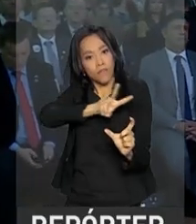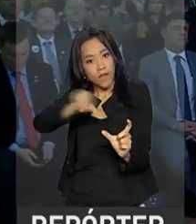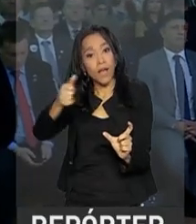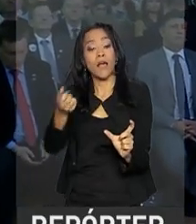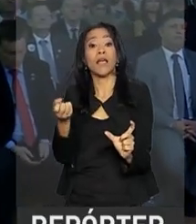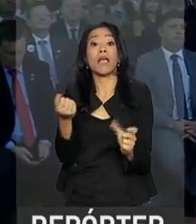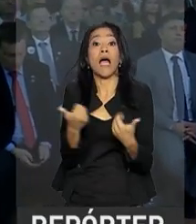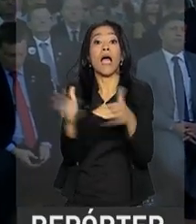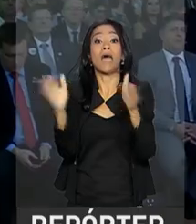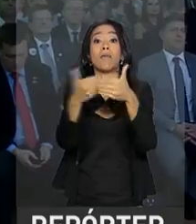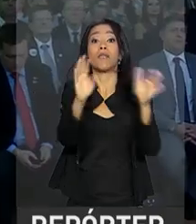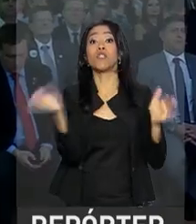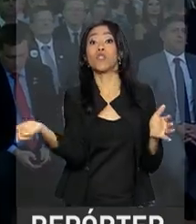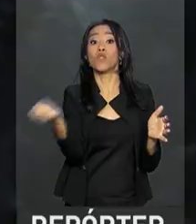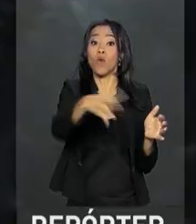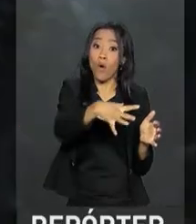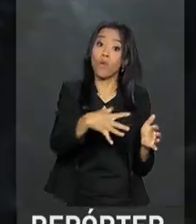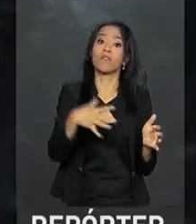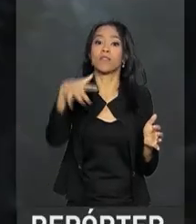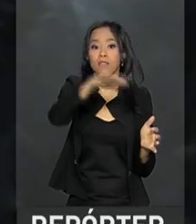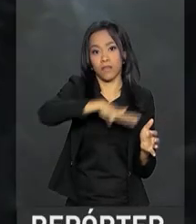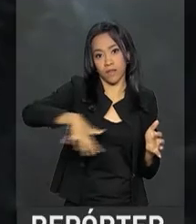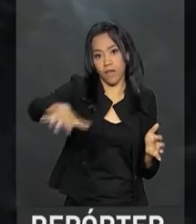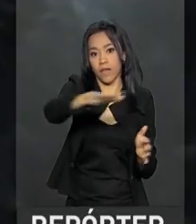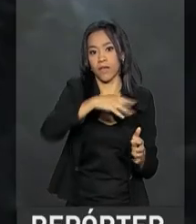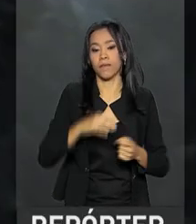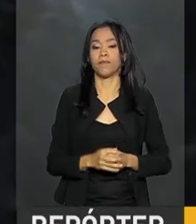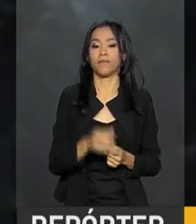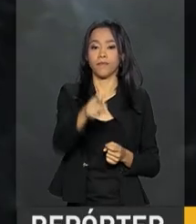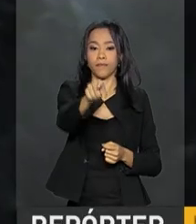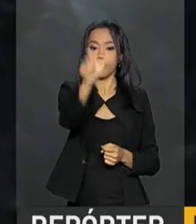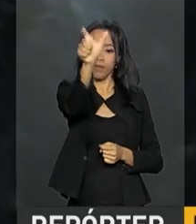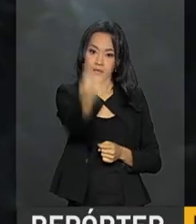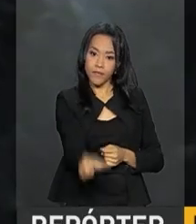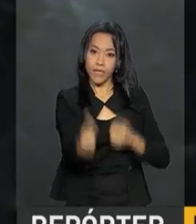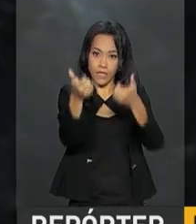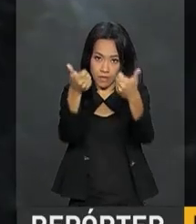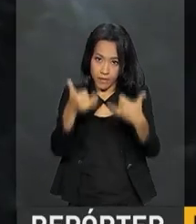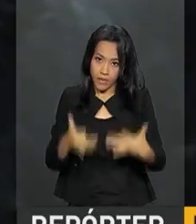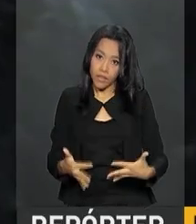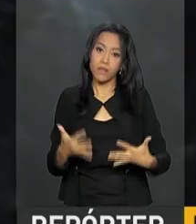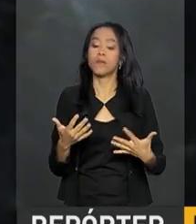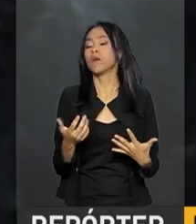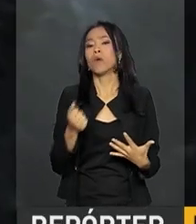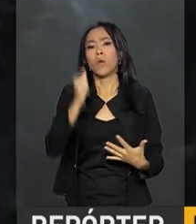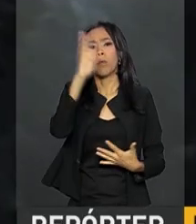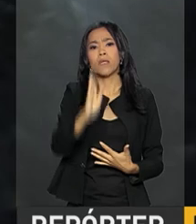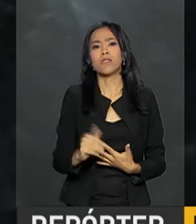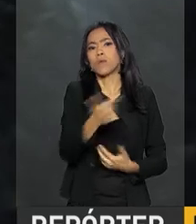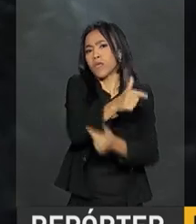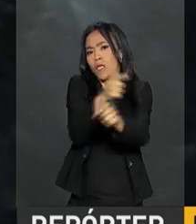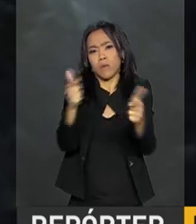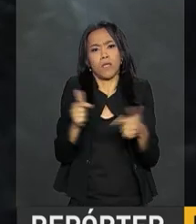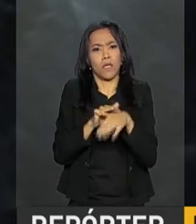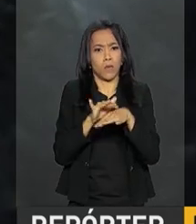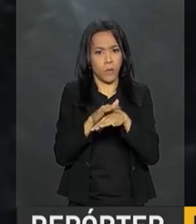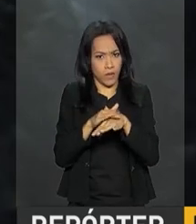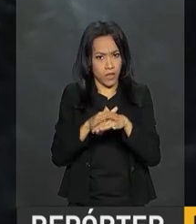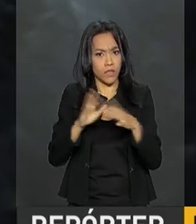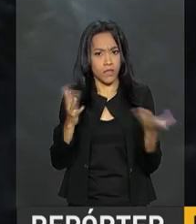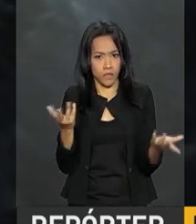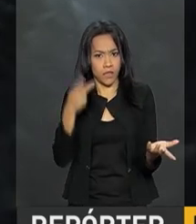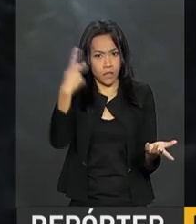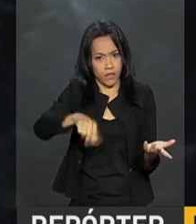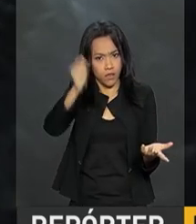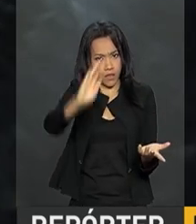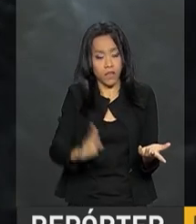de novos mercados internacionais. Com essa declaração, de Brasil livre de febre aftosa, nós vamos